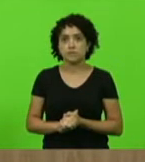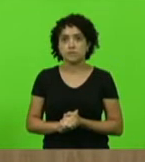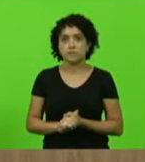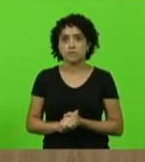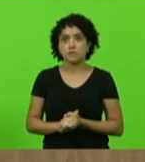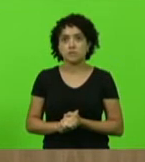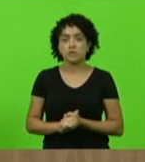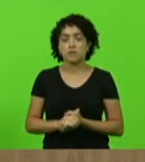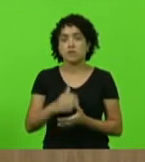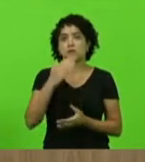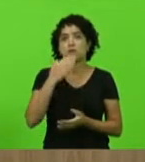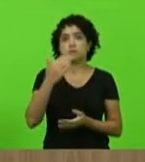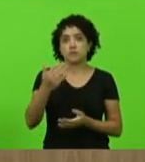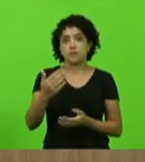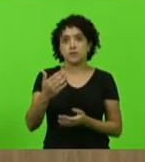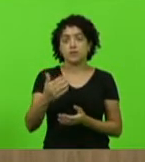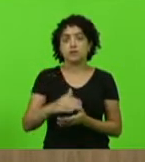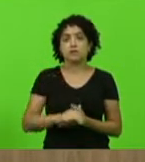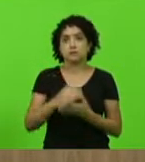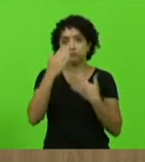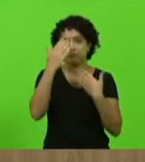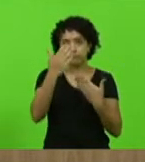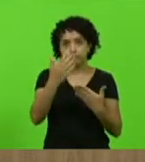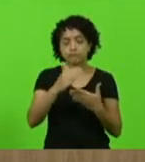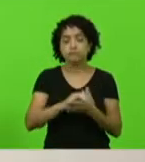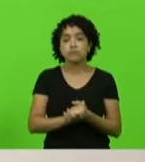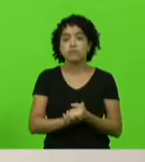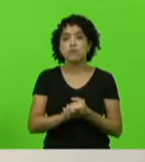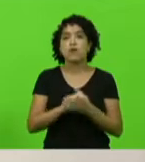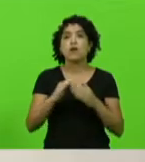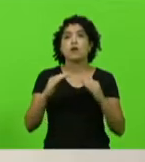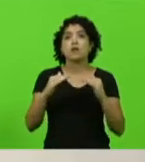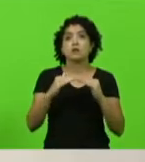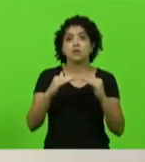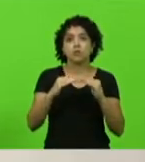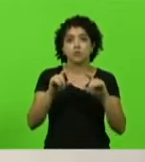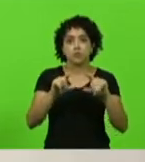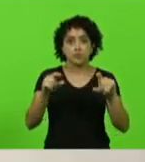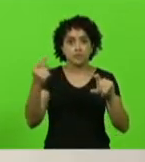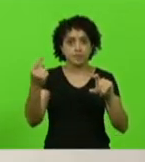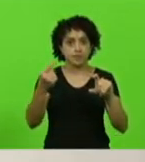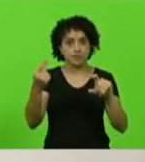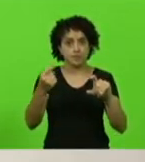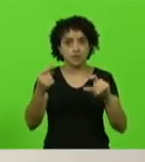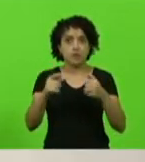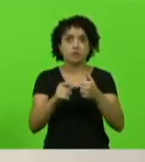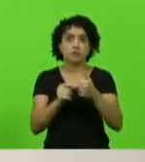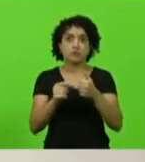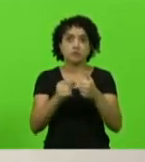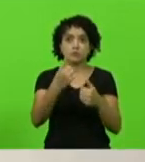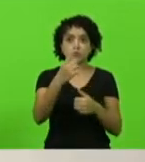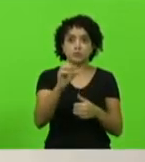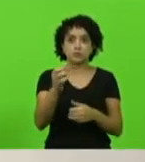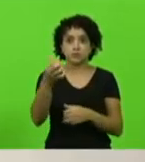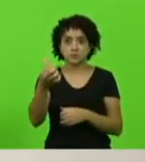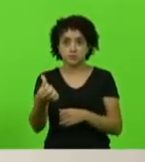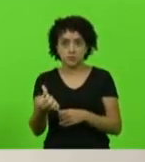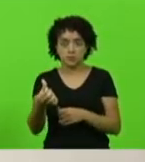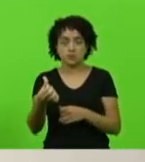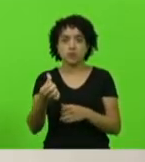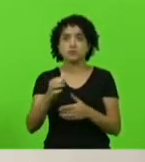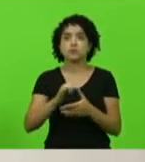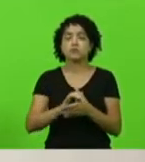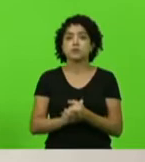Obrigado. Obrigado, deputado Ricardo Alba. Em consonância com o parágrafo 1º do artigo 106 do regimento